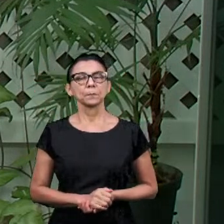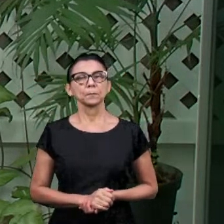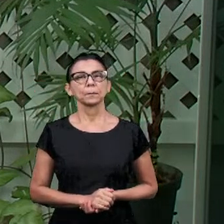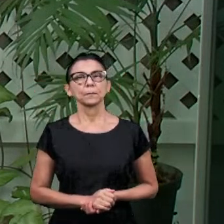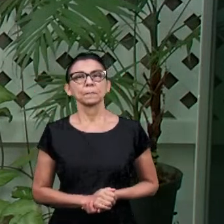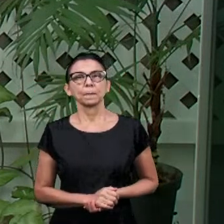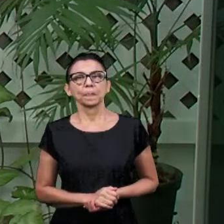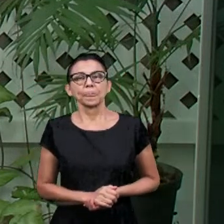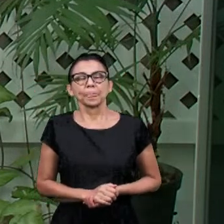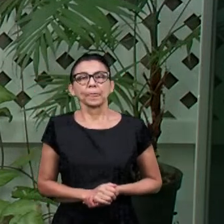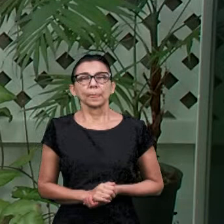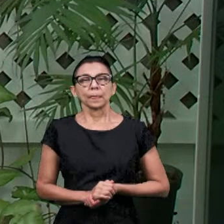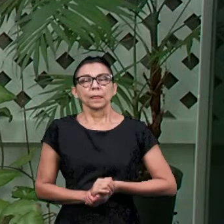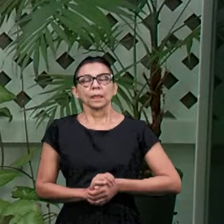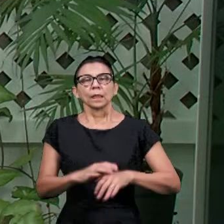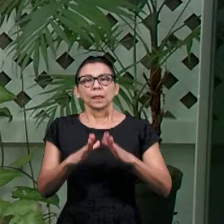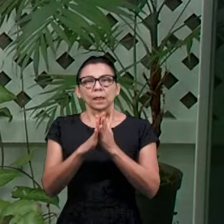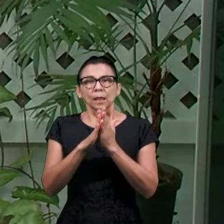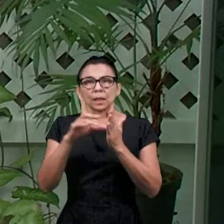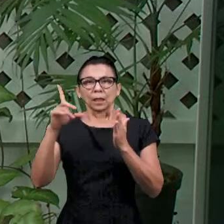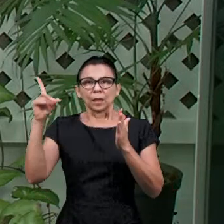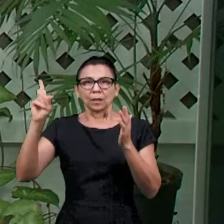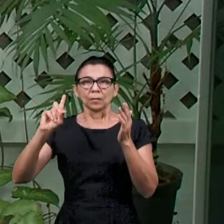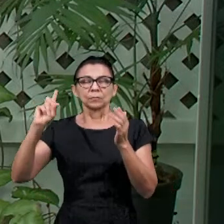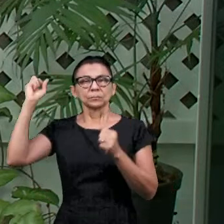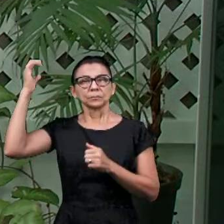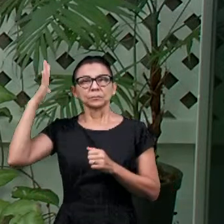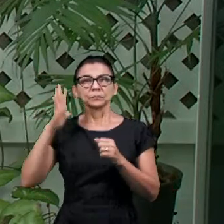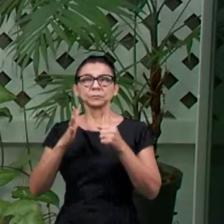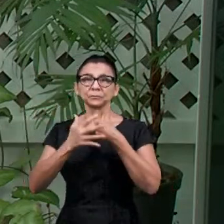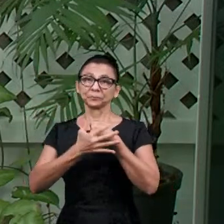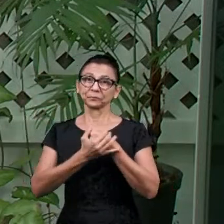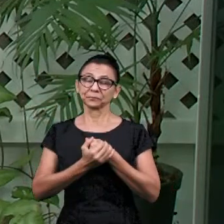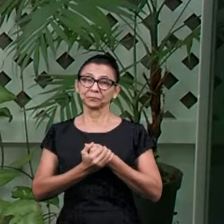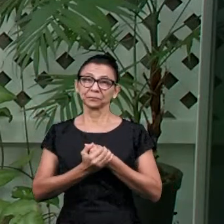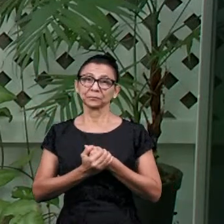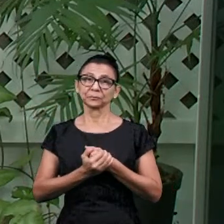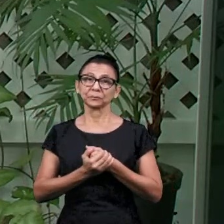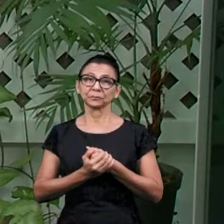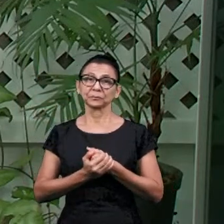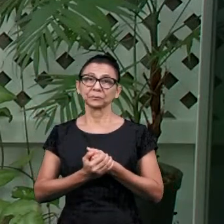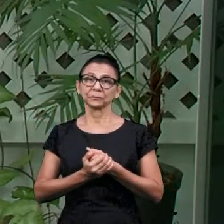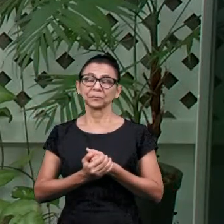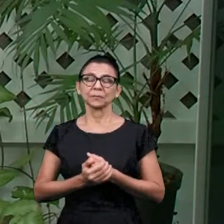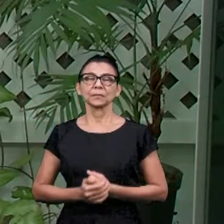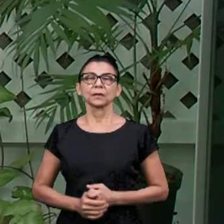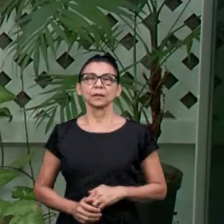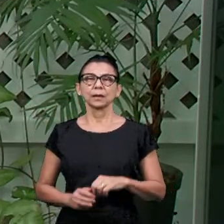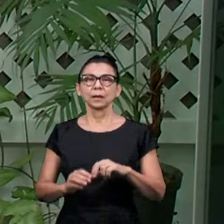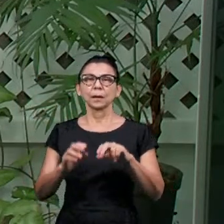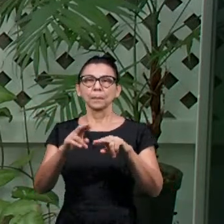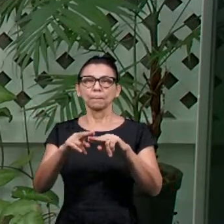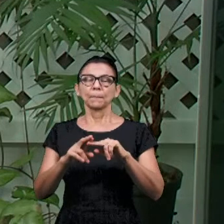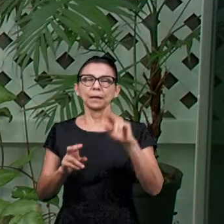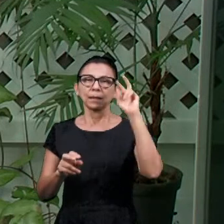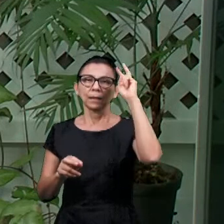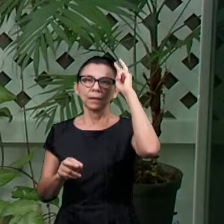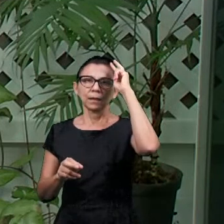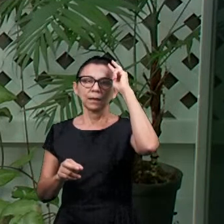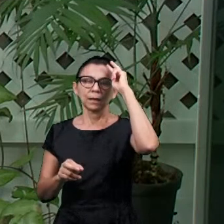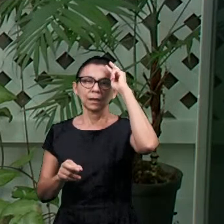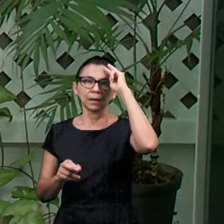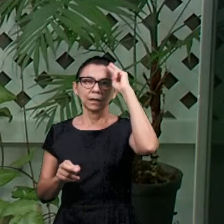palavra escondido. O homem não descobre. É preciso a ação, né,